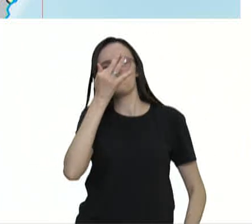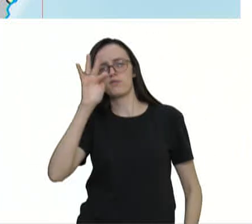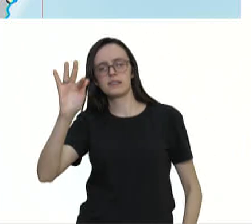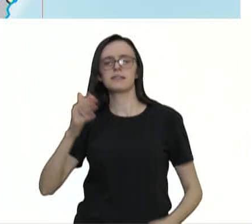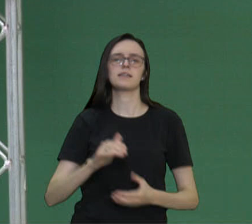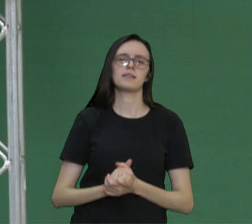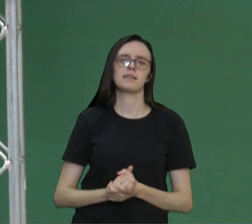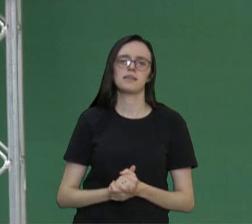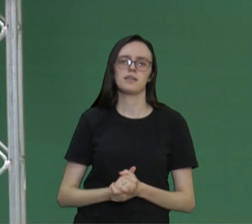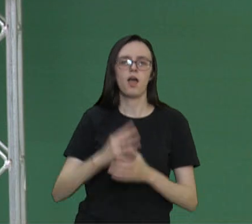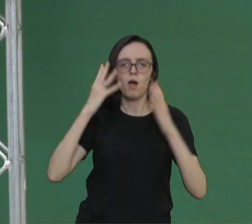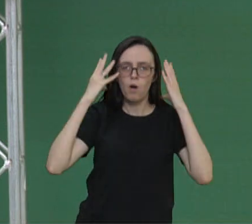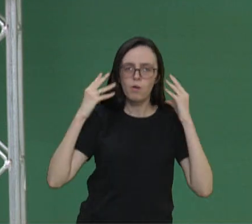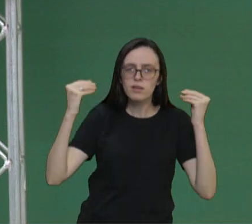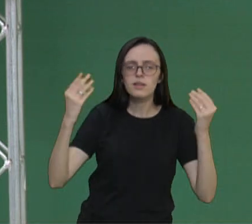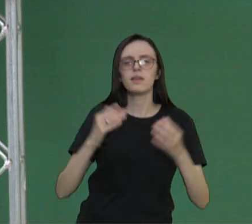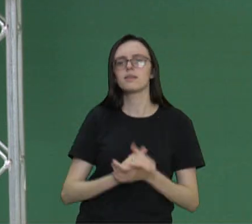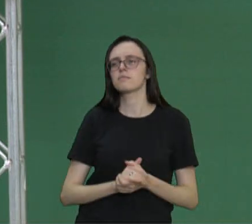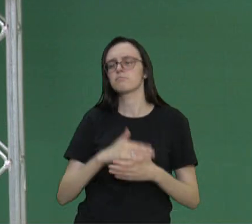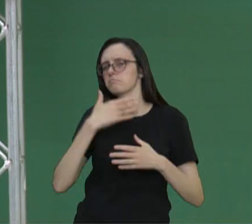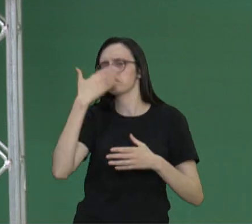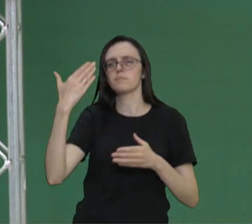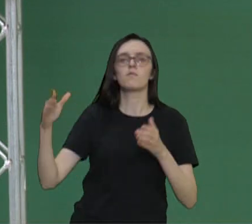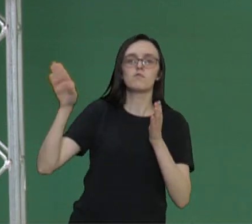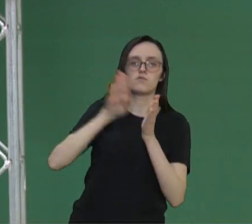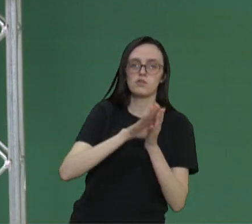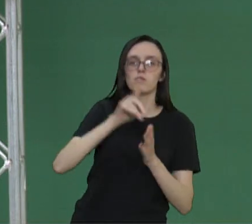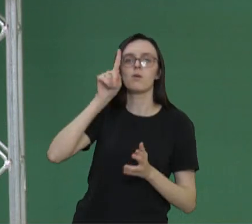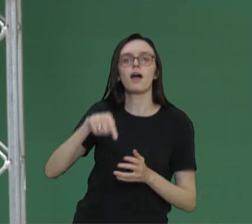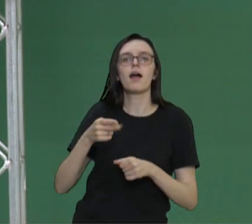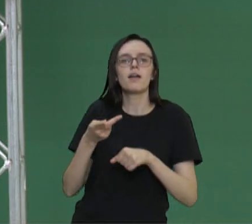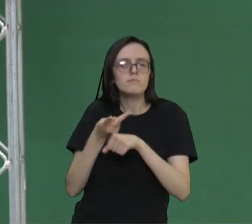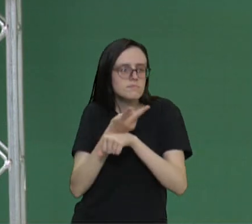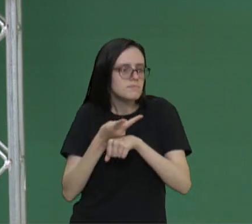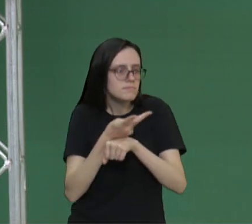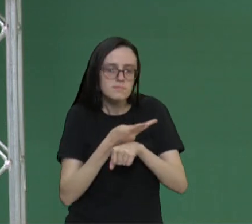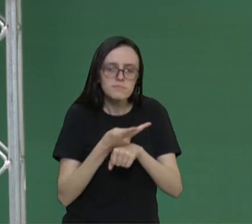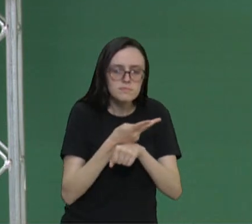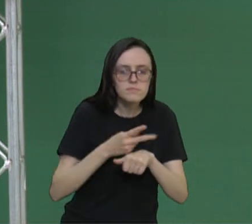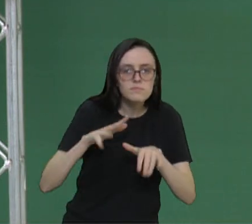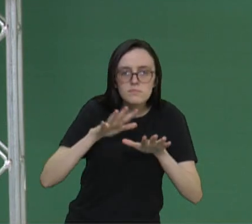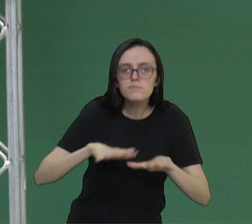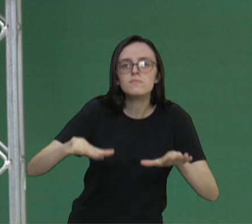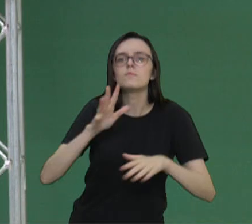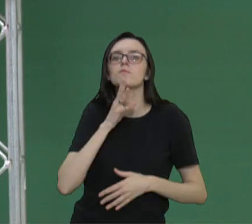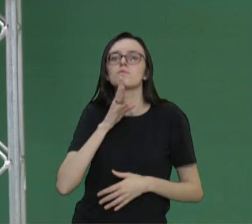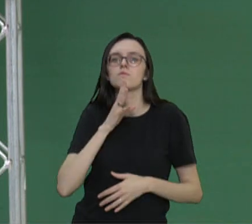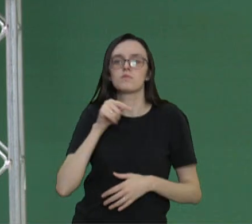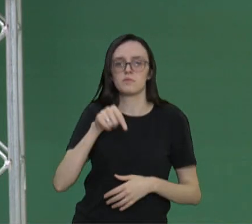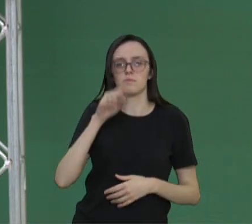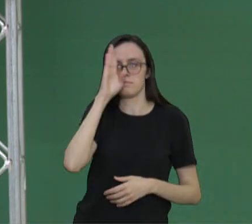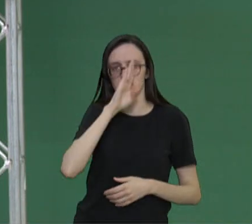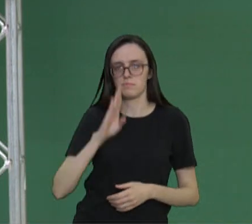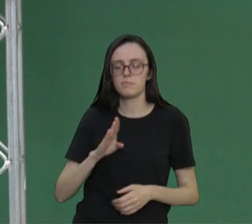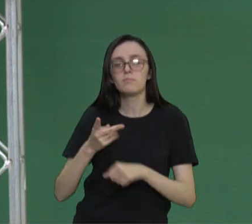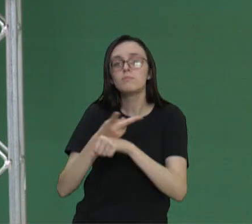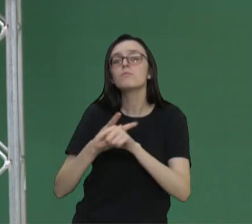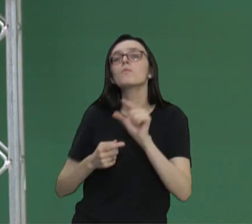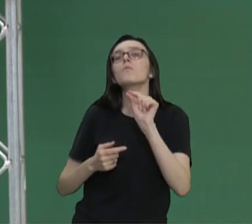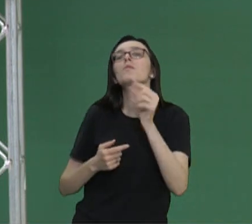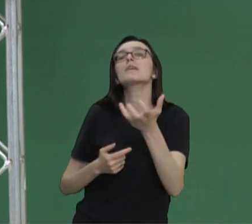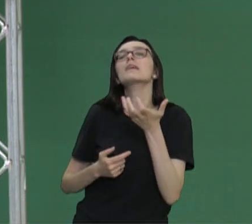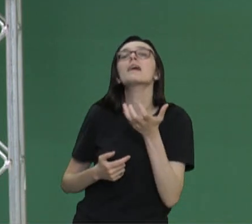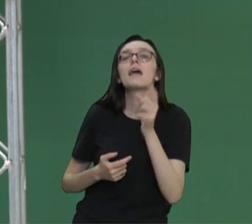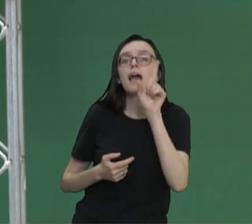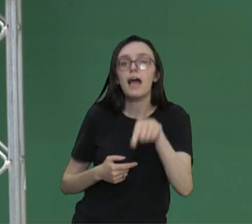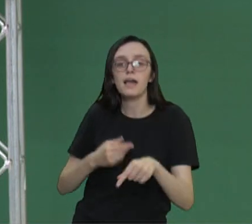franceses, os holandeses, também vieram atrás do território, vieram para o Brasil. Em busca do quê? Em busca